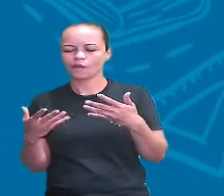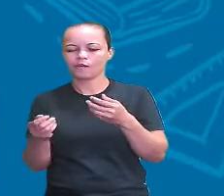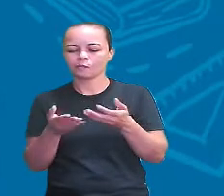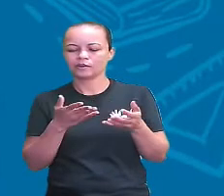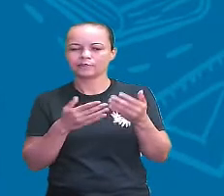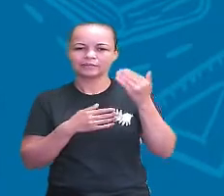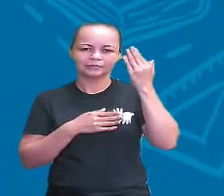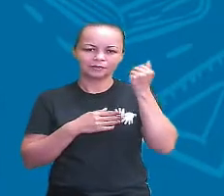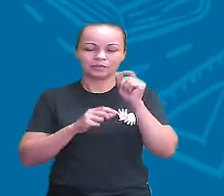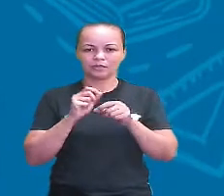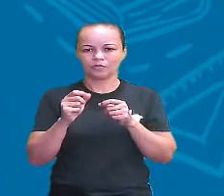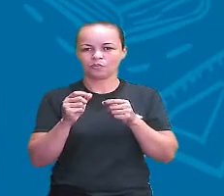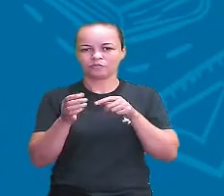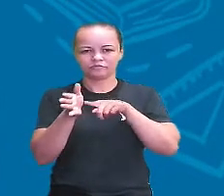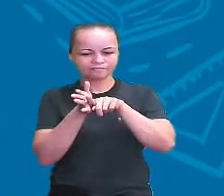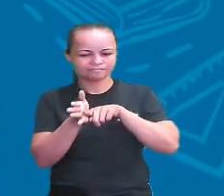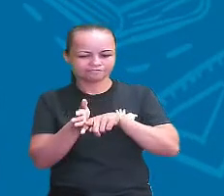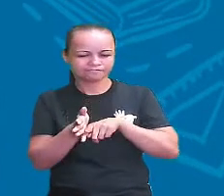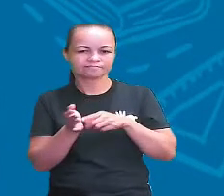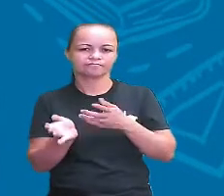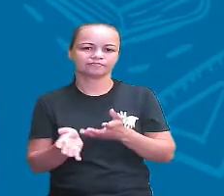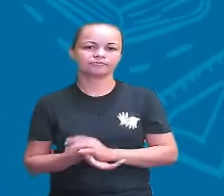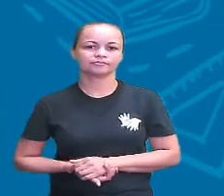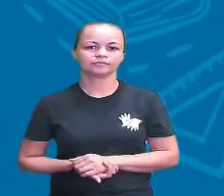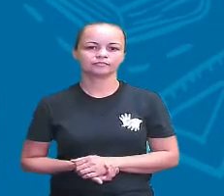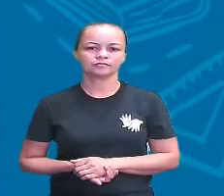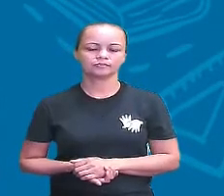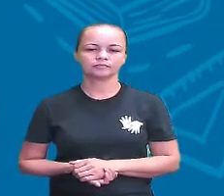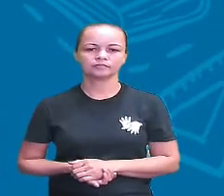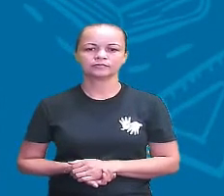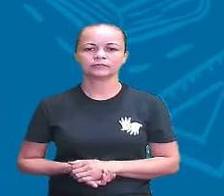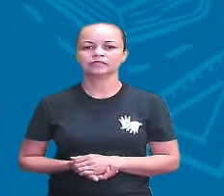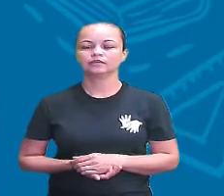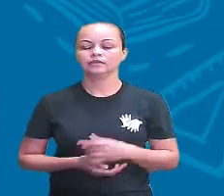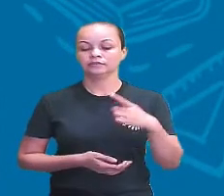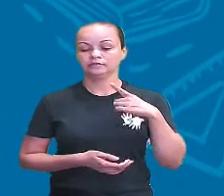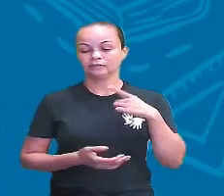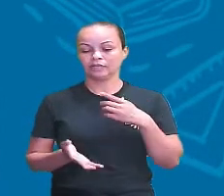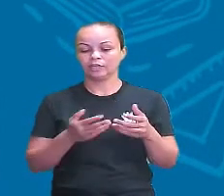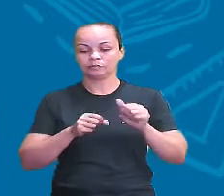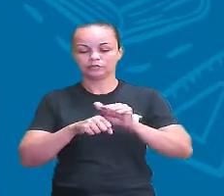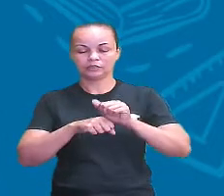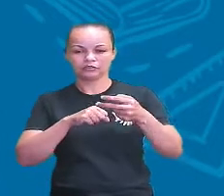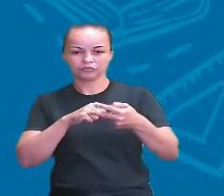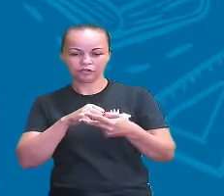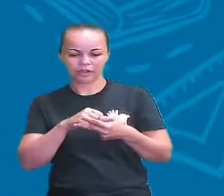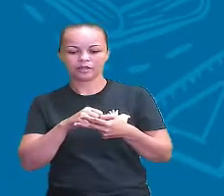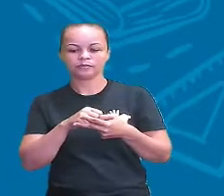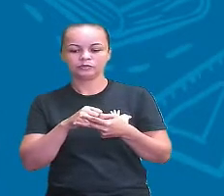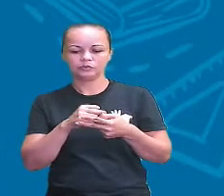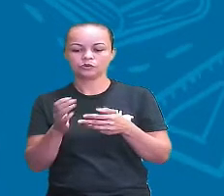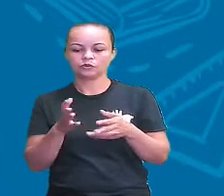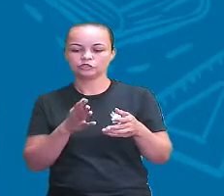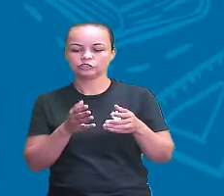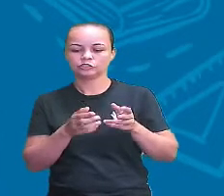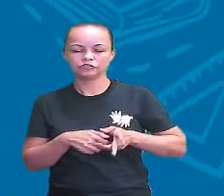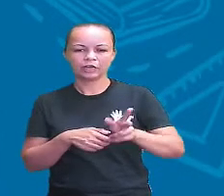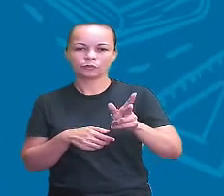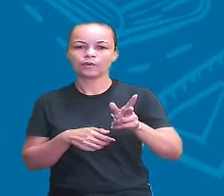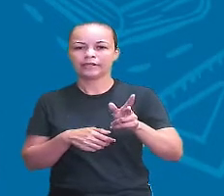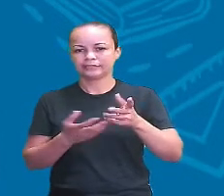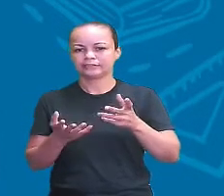gente analisar direitinho. Bom, temos os adverbs of definite frequency, que são os